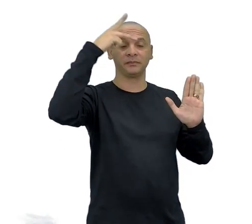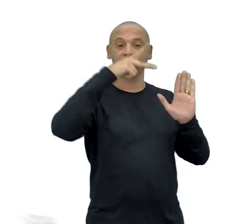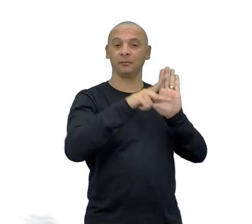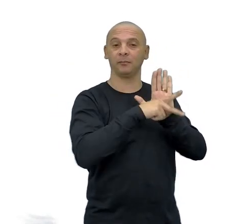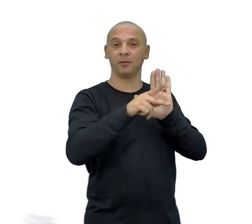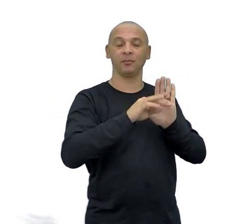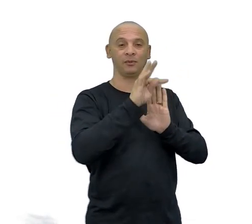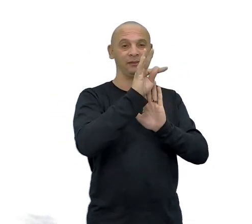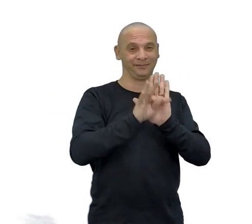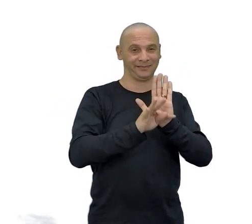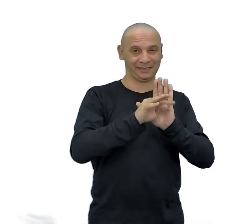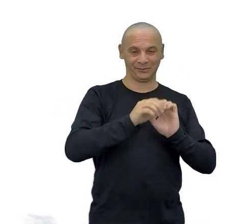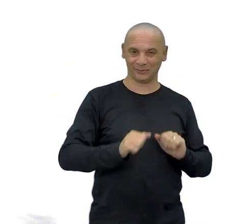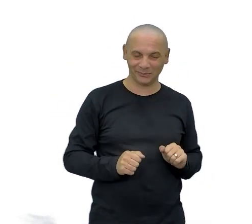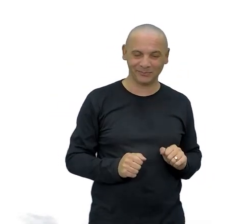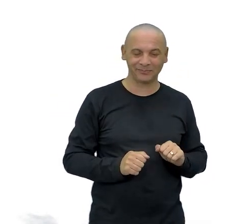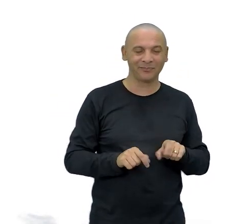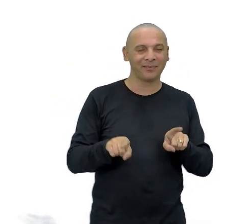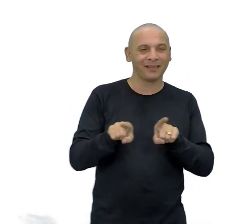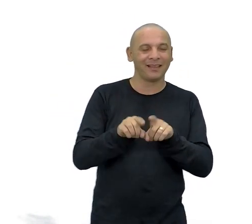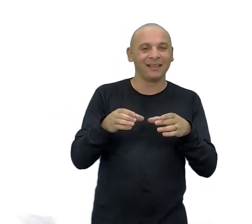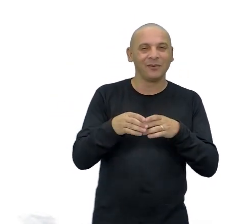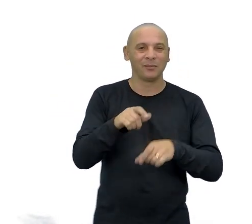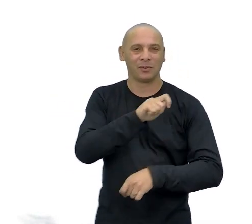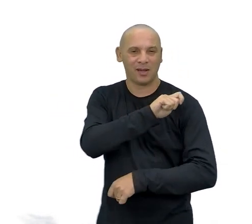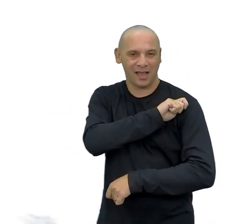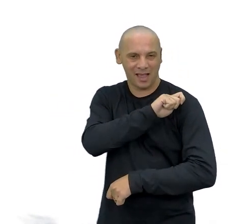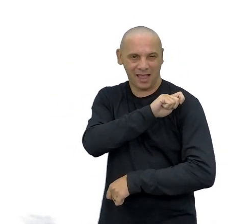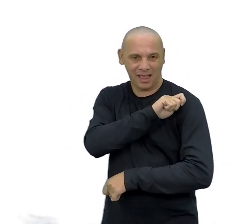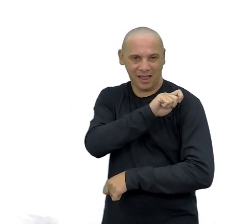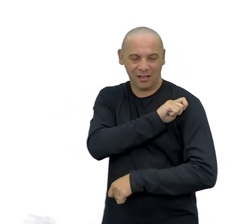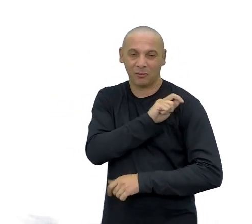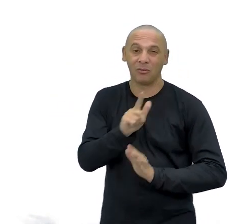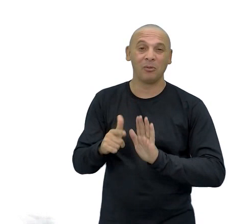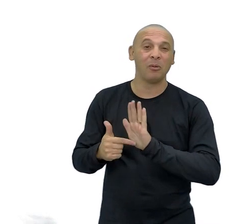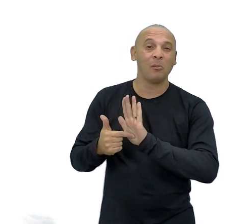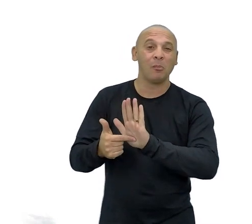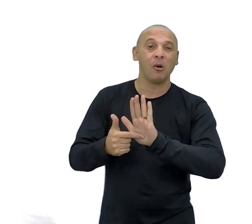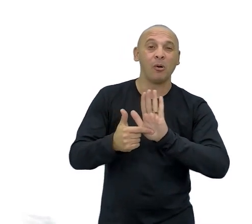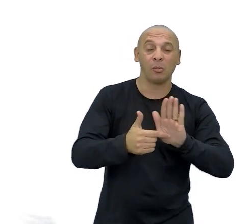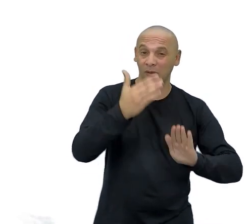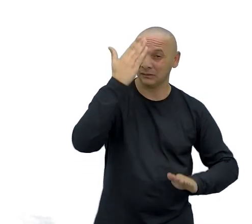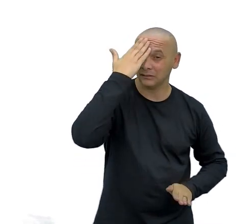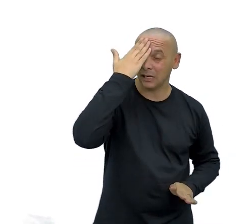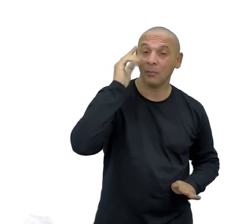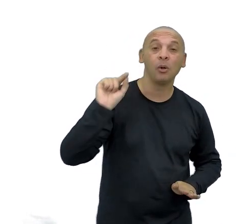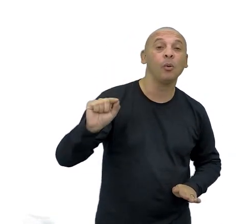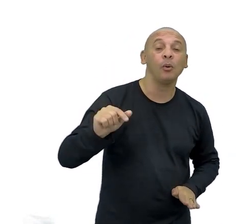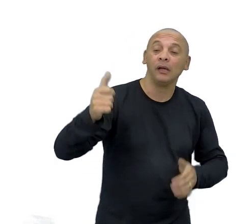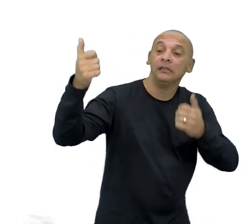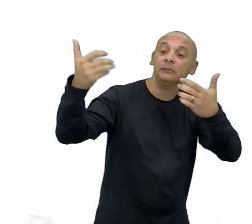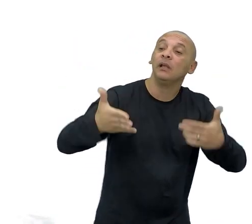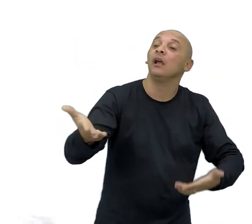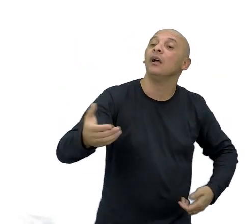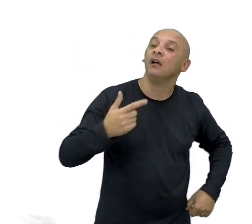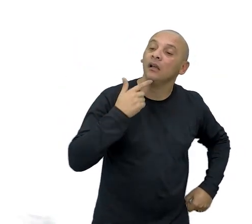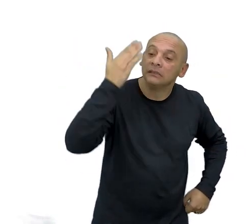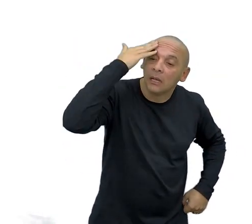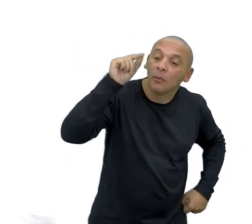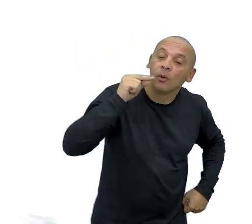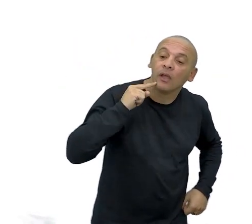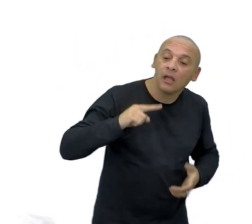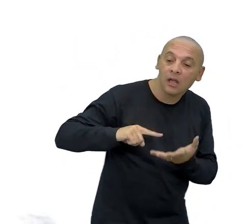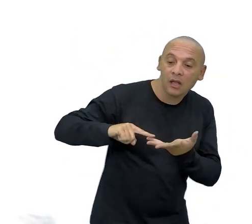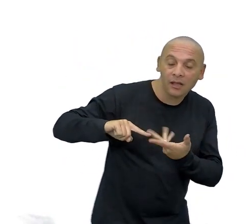texto, incentivo aos estudantes para exporem o que já sabem, motivação